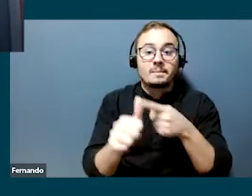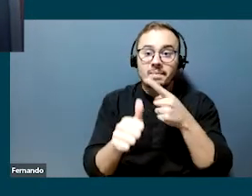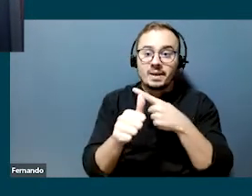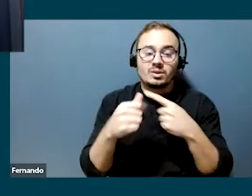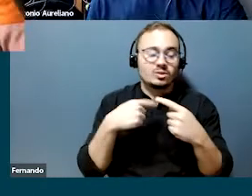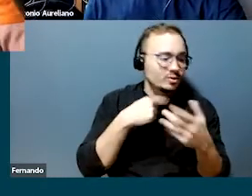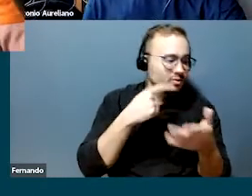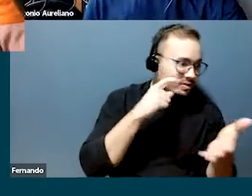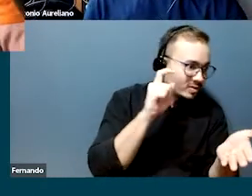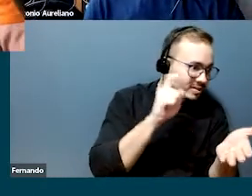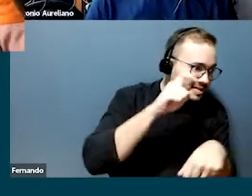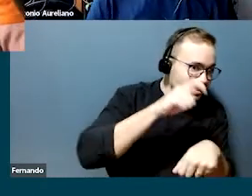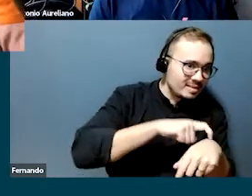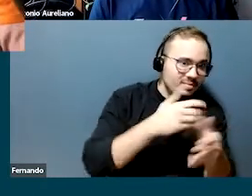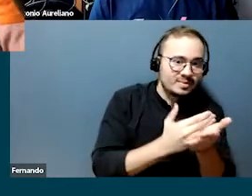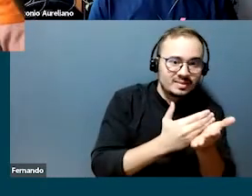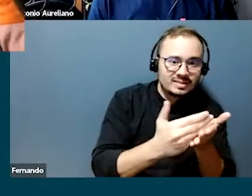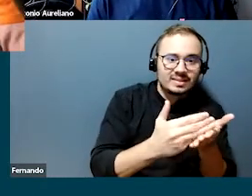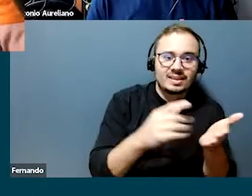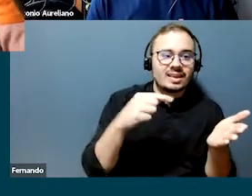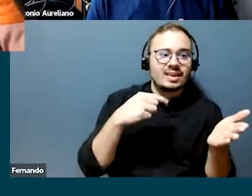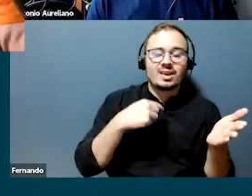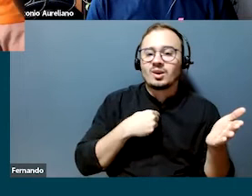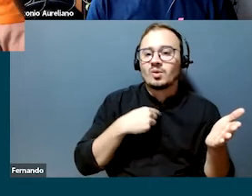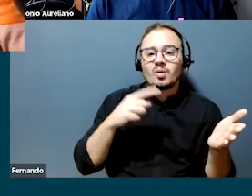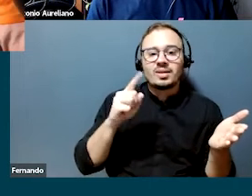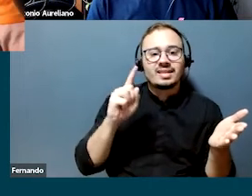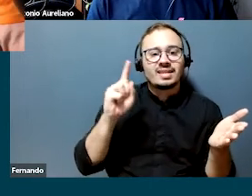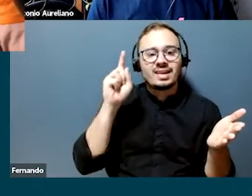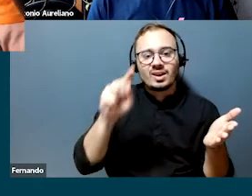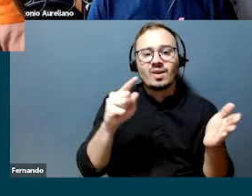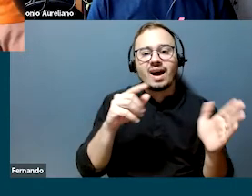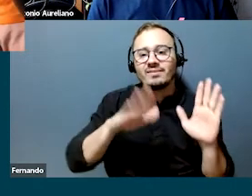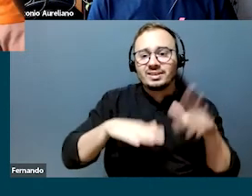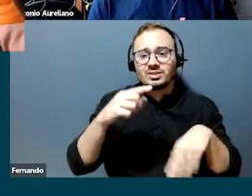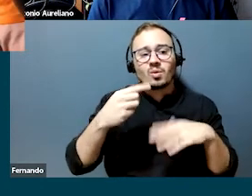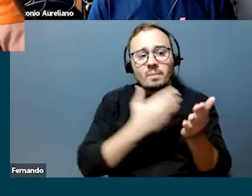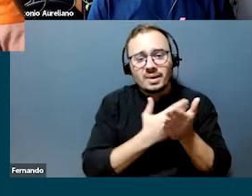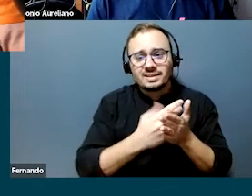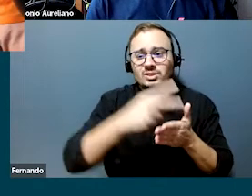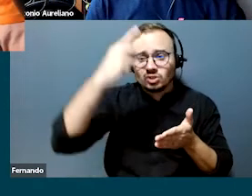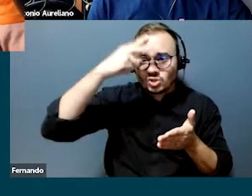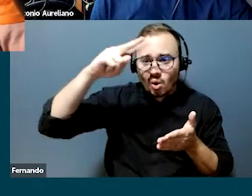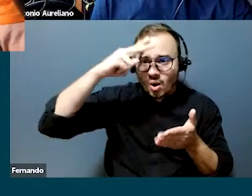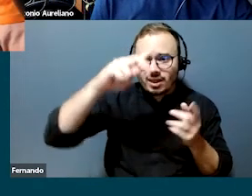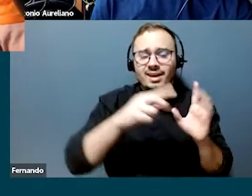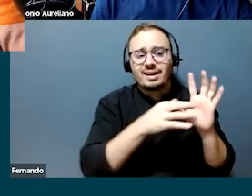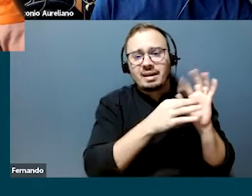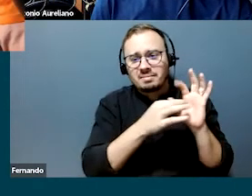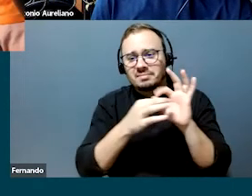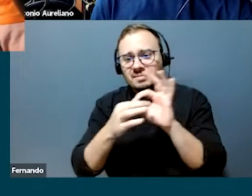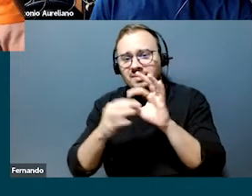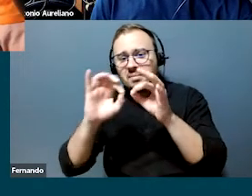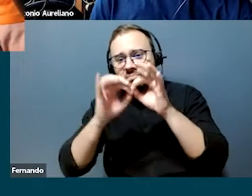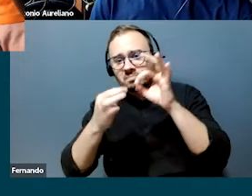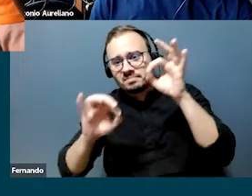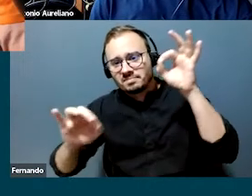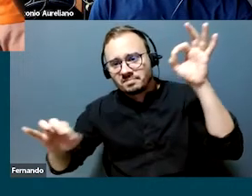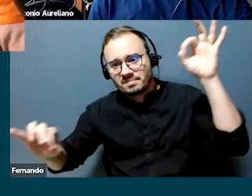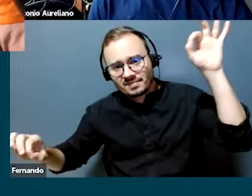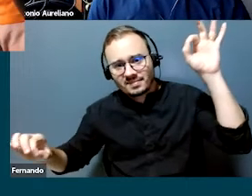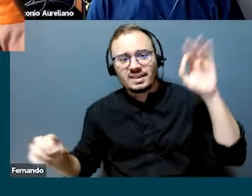comece, deixa eu primeiro marcar o tempo, porque eu não sou Charazade, mas eu tendo a emendar uma história na outra. E